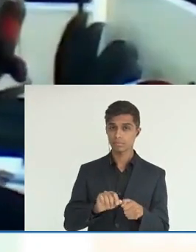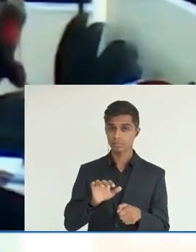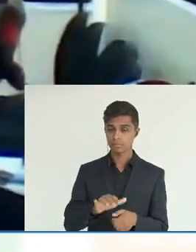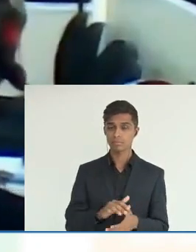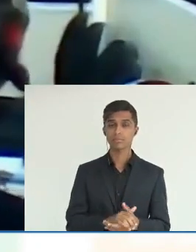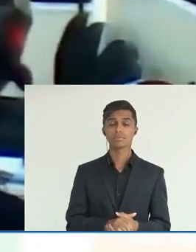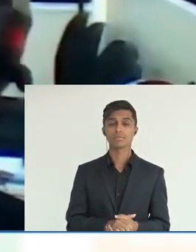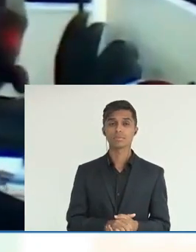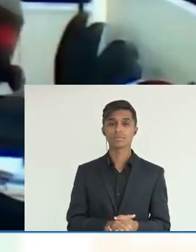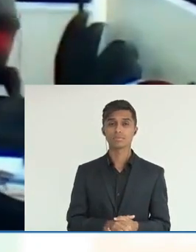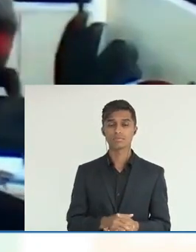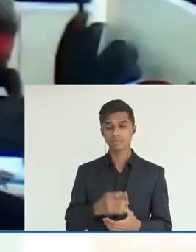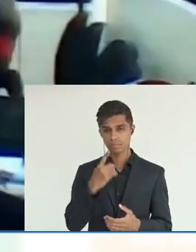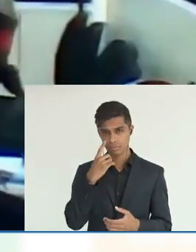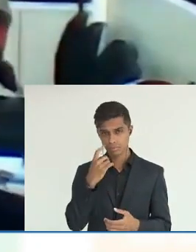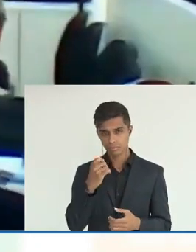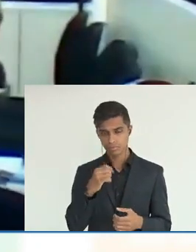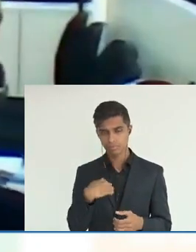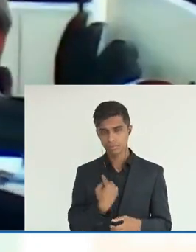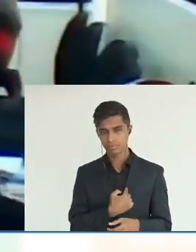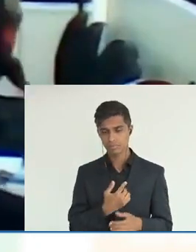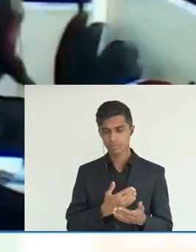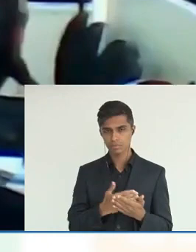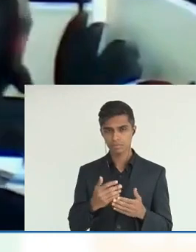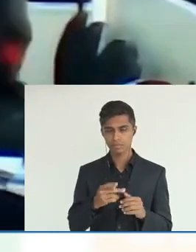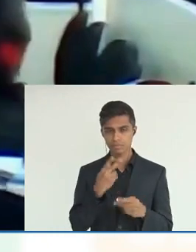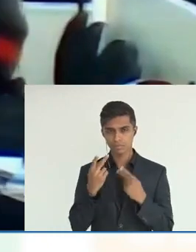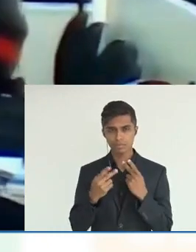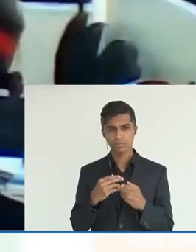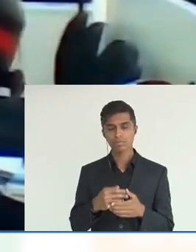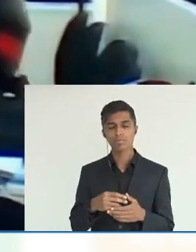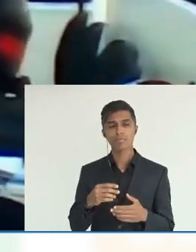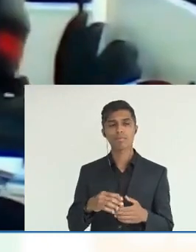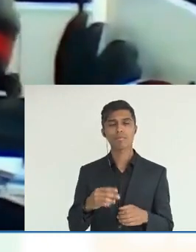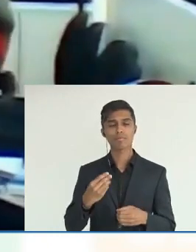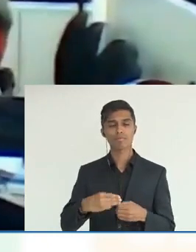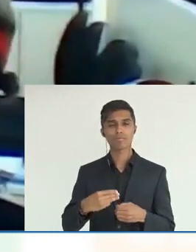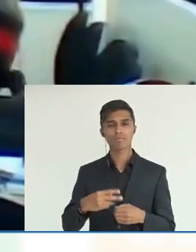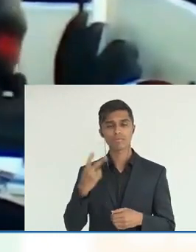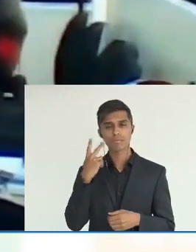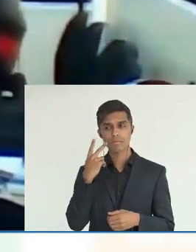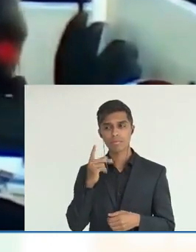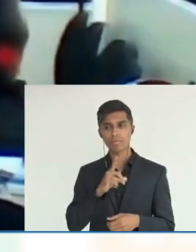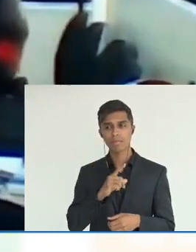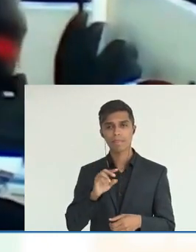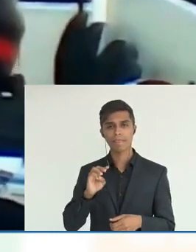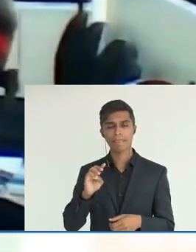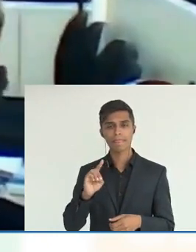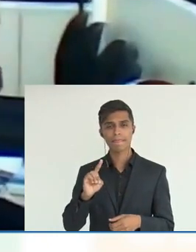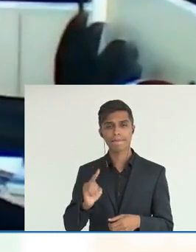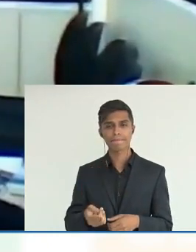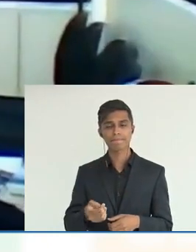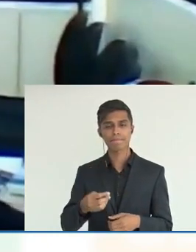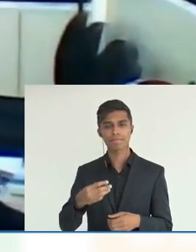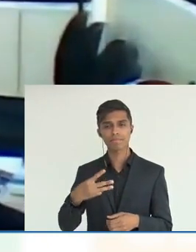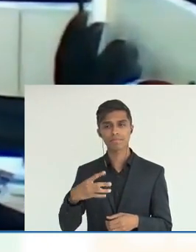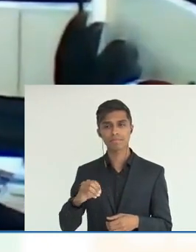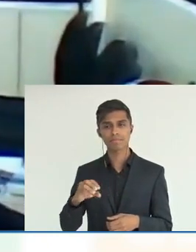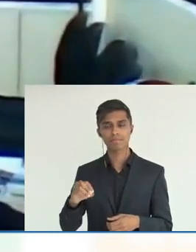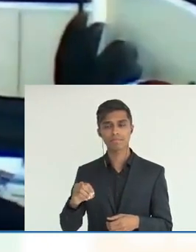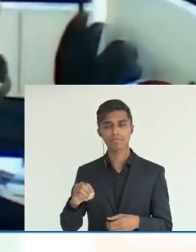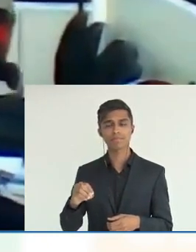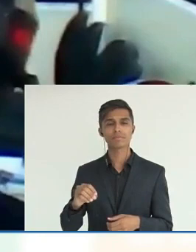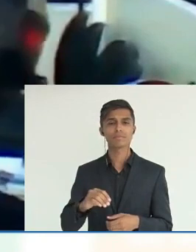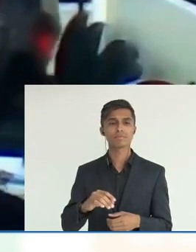se vocês observaram lá no início da apresentação, que a gente fala que o município de São Paulo tem um pouco mais de 1.300 estabelecimentos de